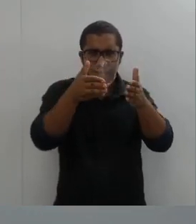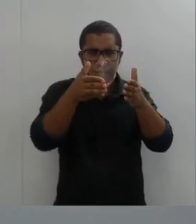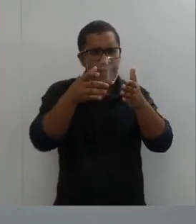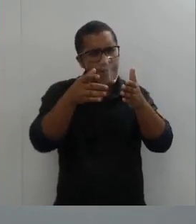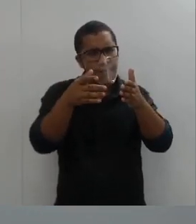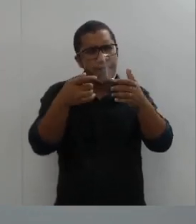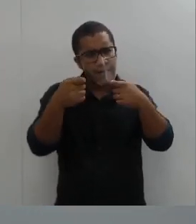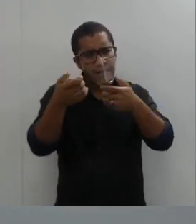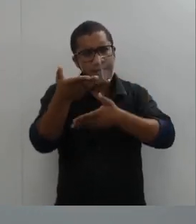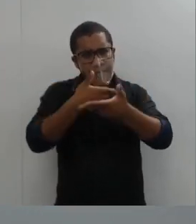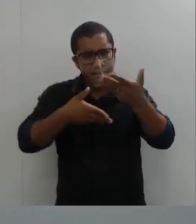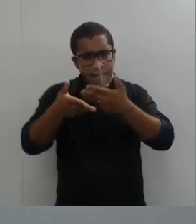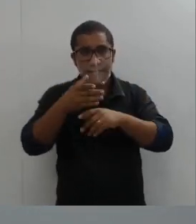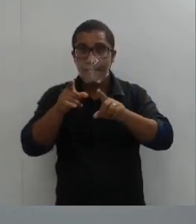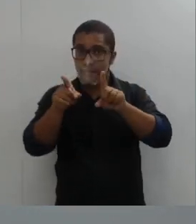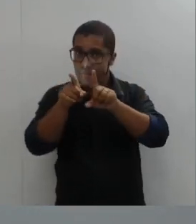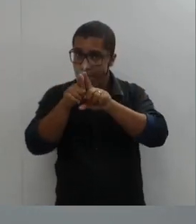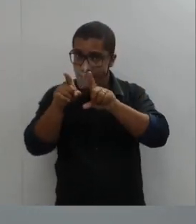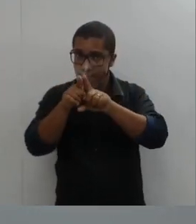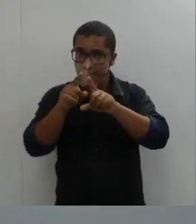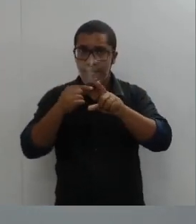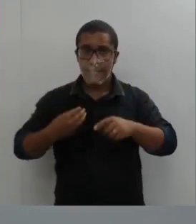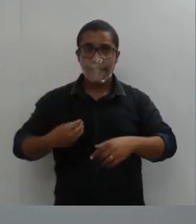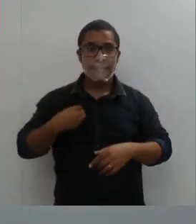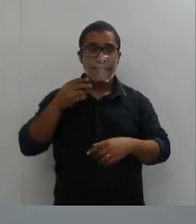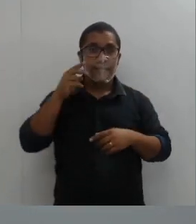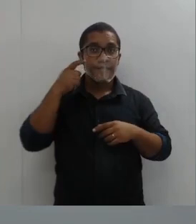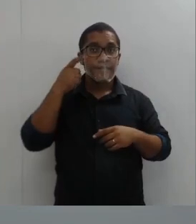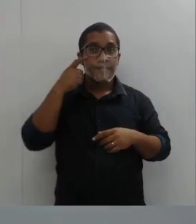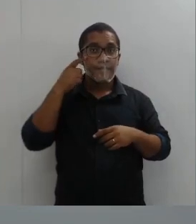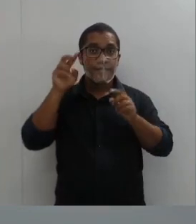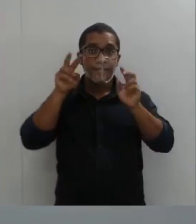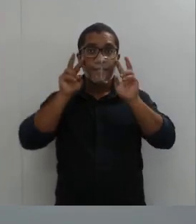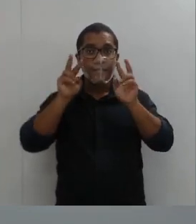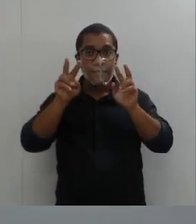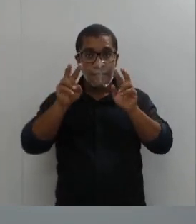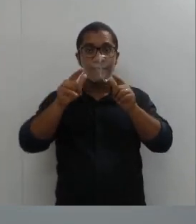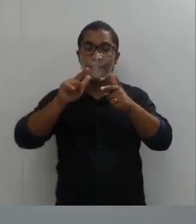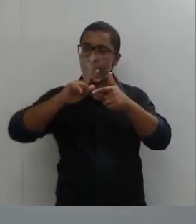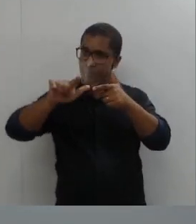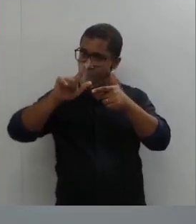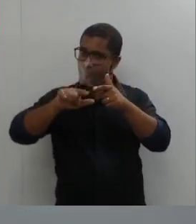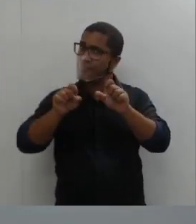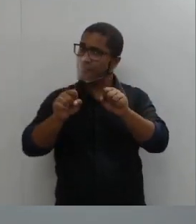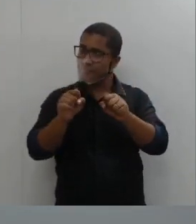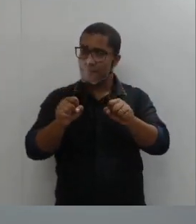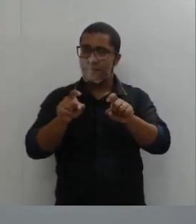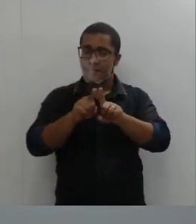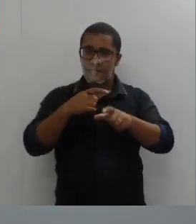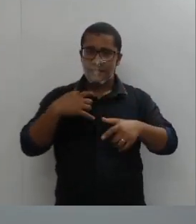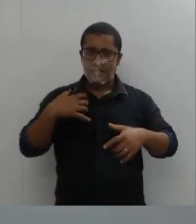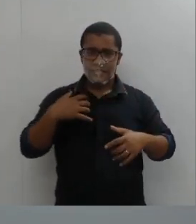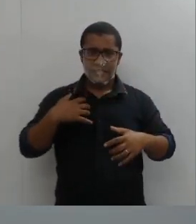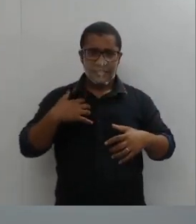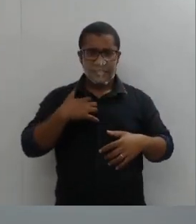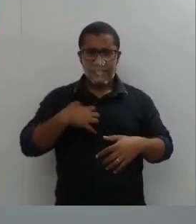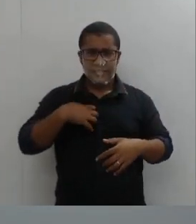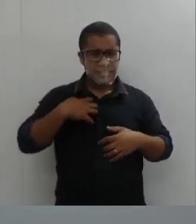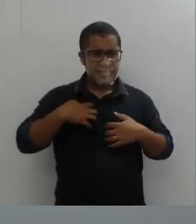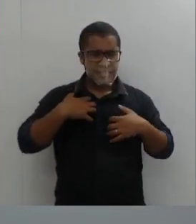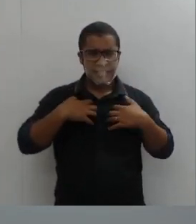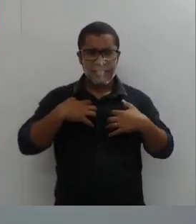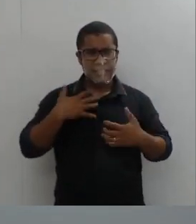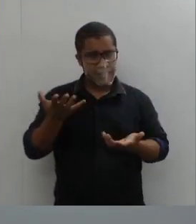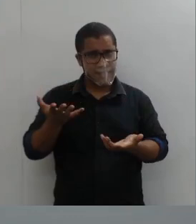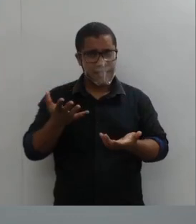interação social, mas até mesmo com cuidado com a vista, etc e tal. E você pode causar também um estresse. Então, existem pessoas, por